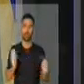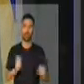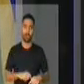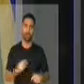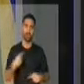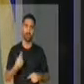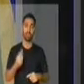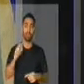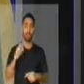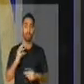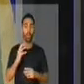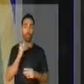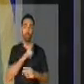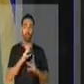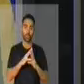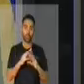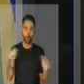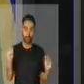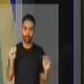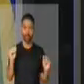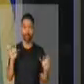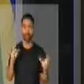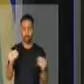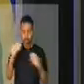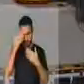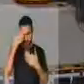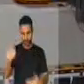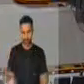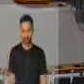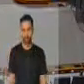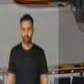curar e de superar esse câncer. Muito obrigado.